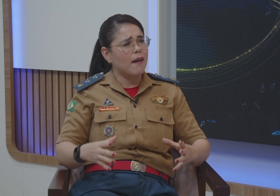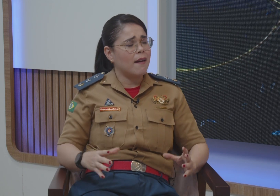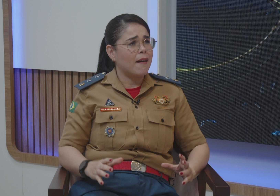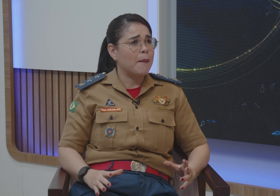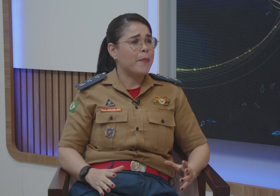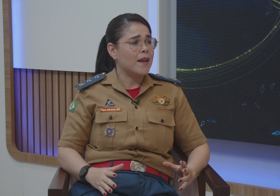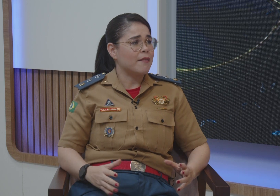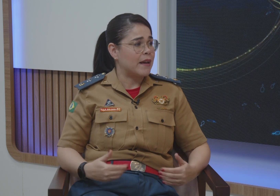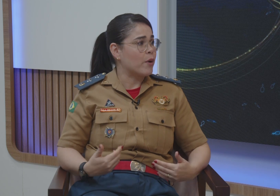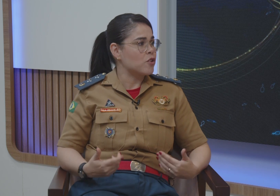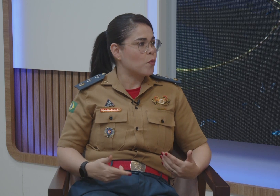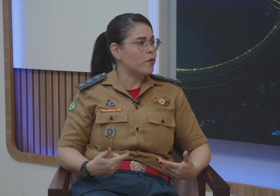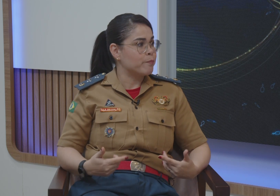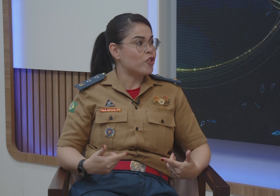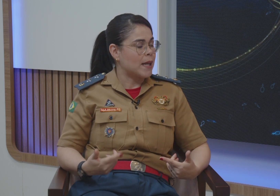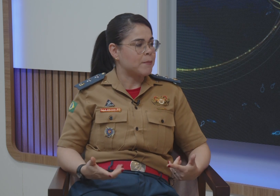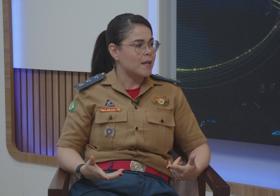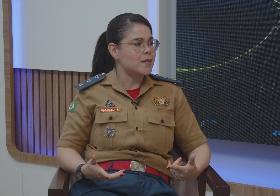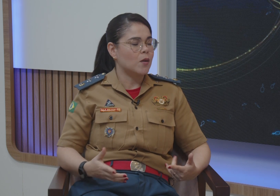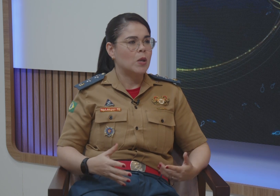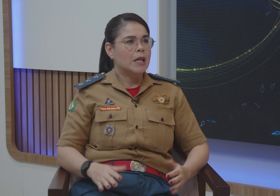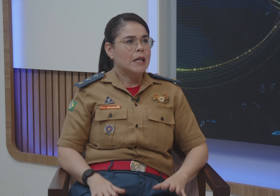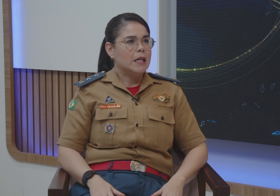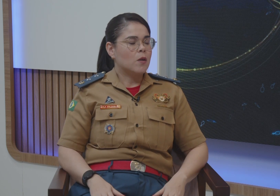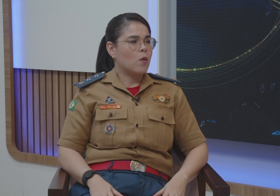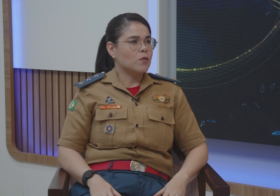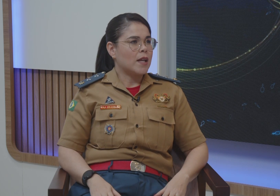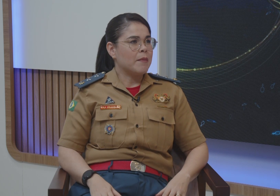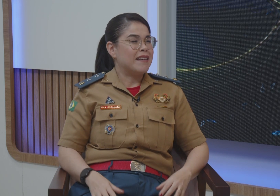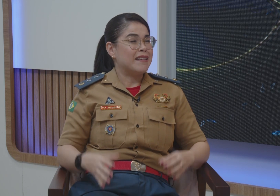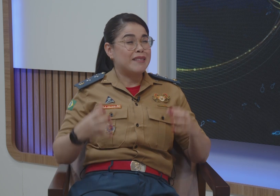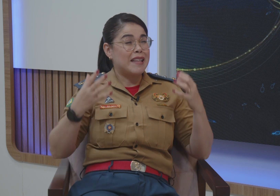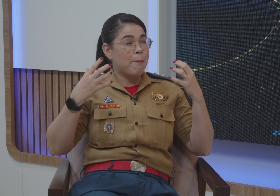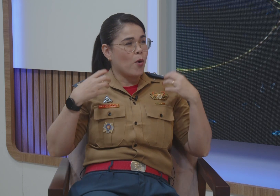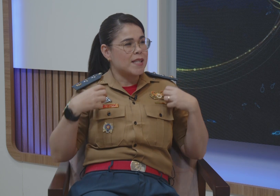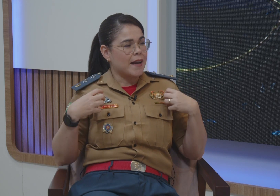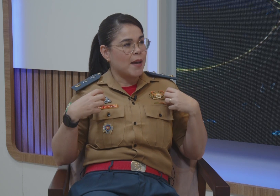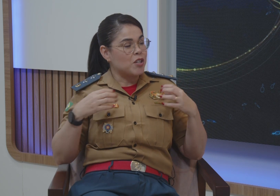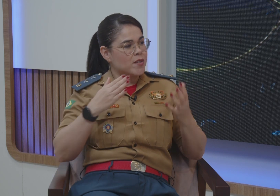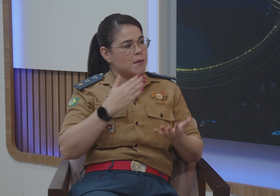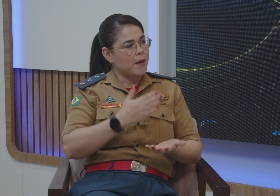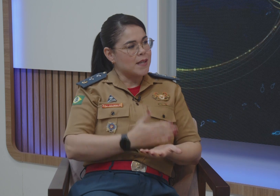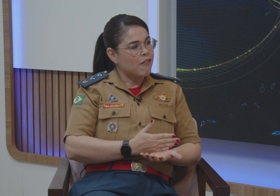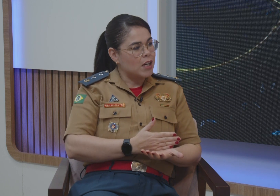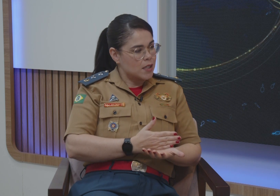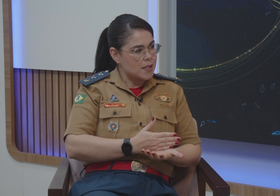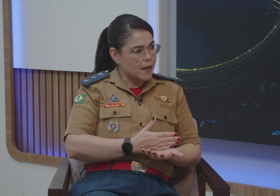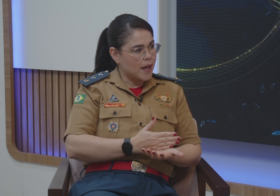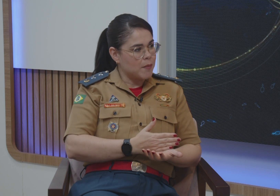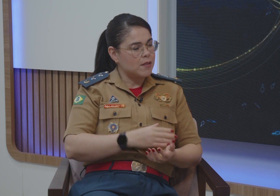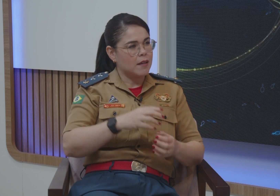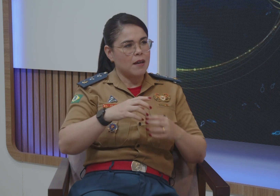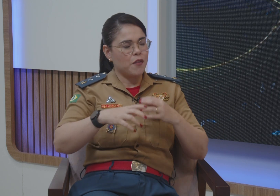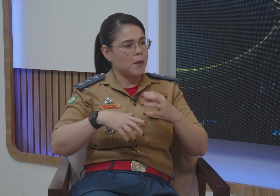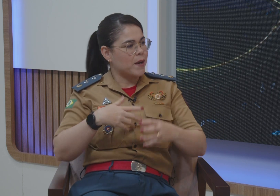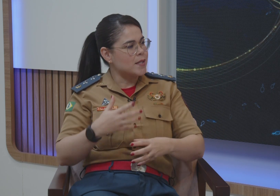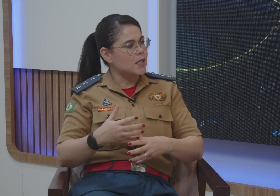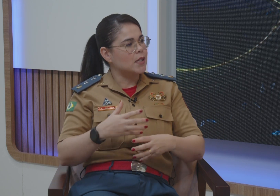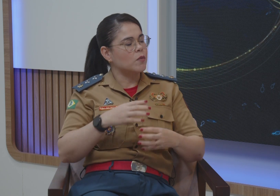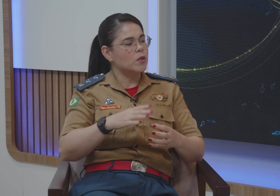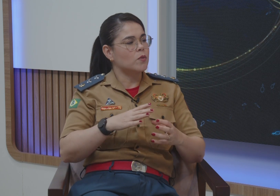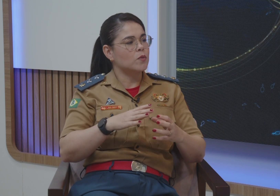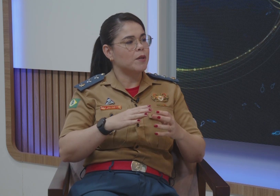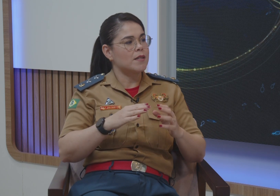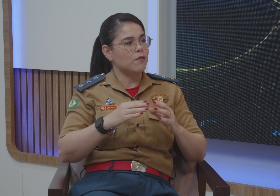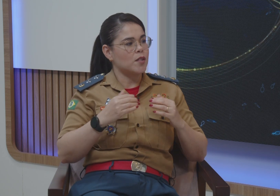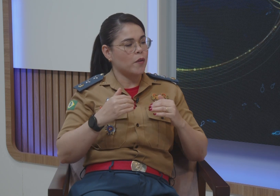enfim, é uma questão de adaptação. E depois da queima, a gente se pesava antes da queima, tem que aferir